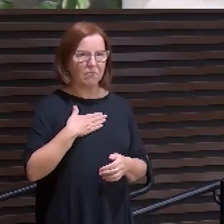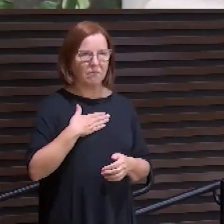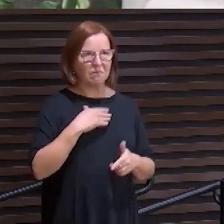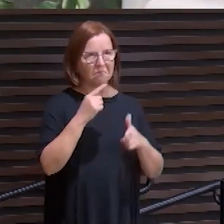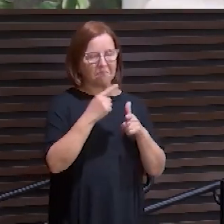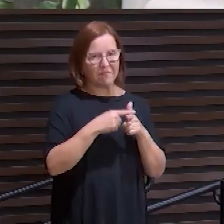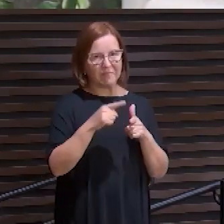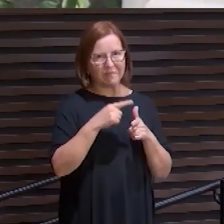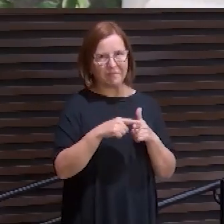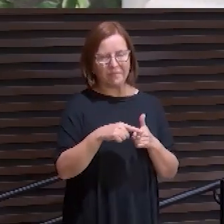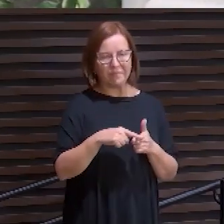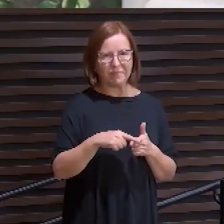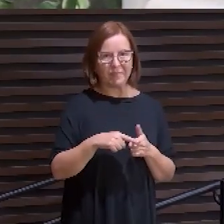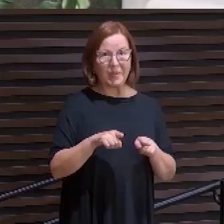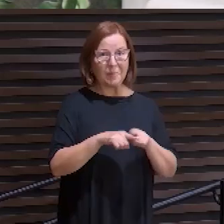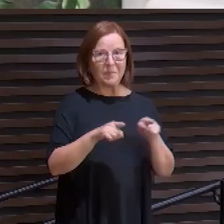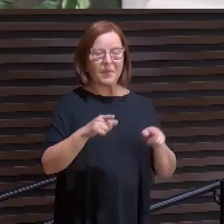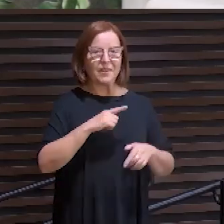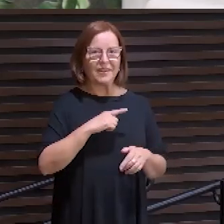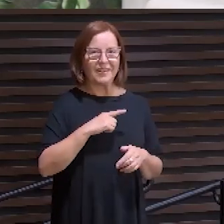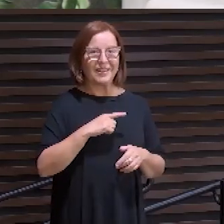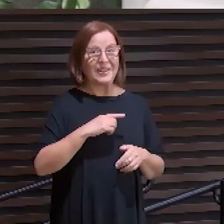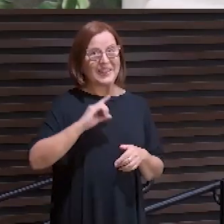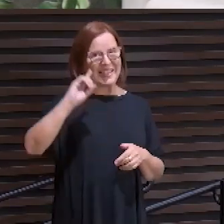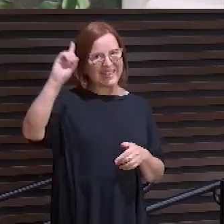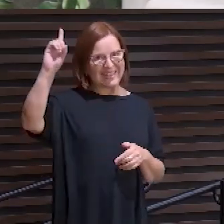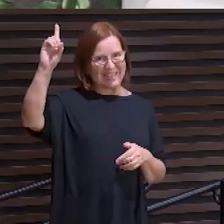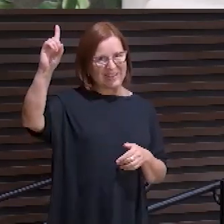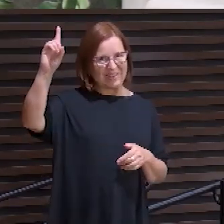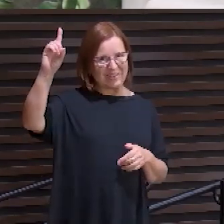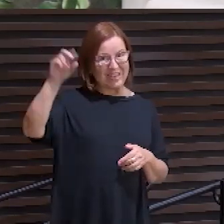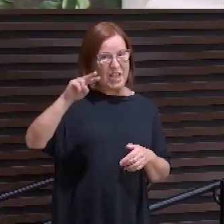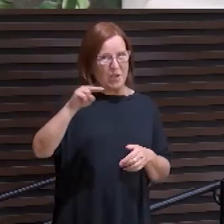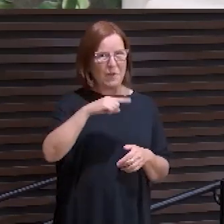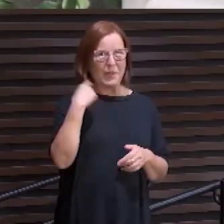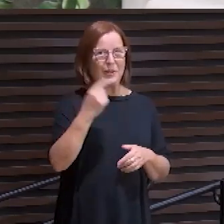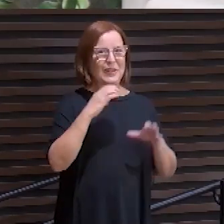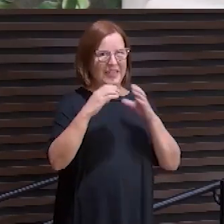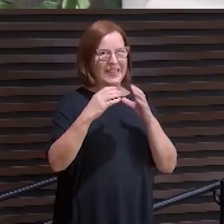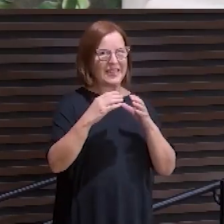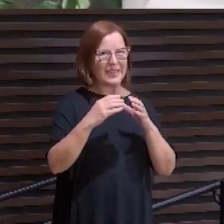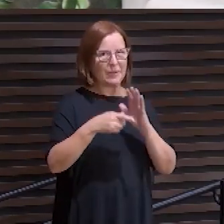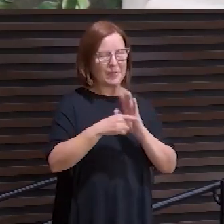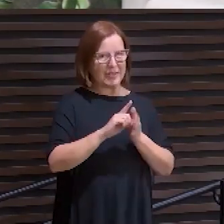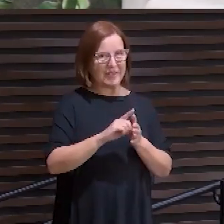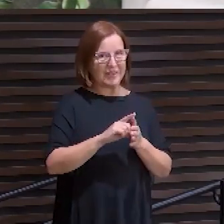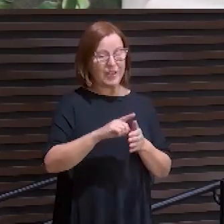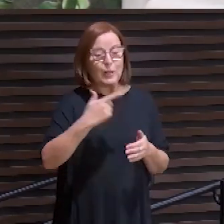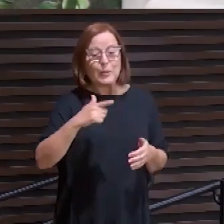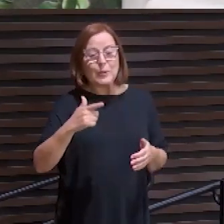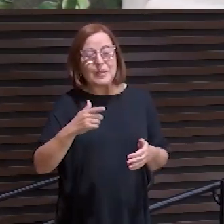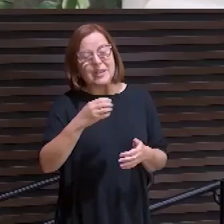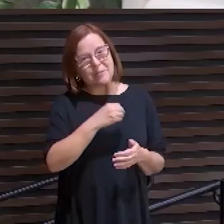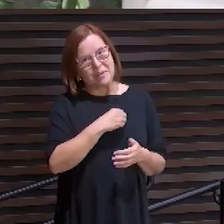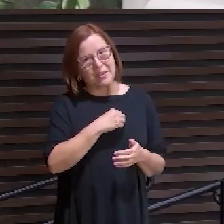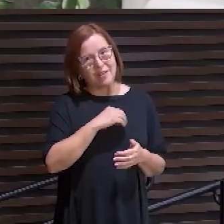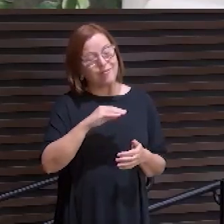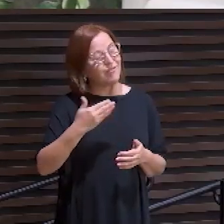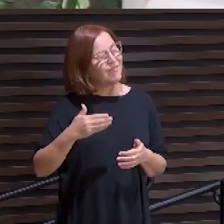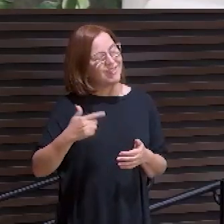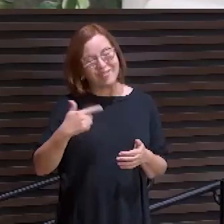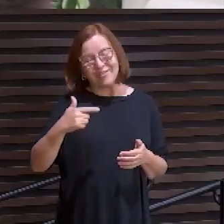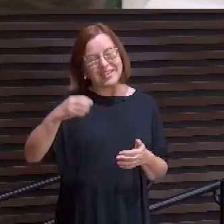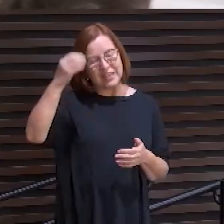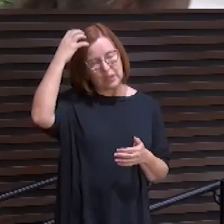deficiências, mas eu tenho um Deus que, como nós cantamos há pouco, não há pecado nem